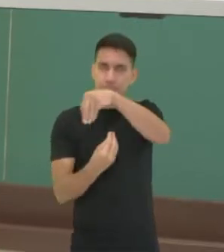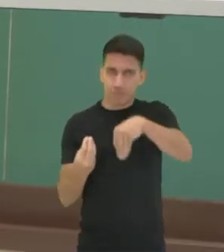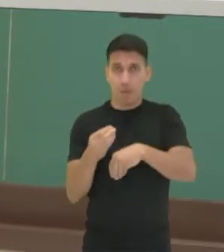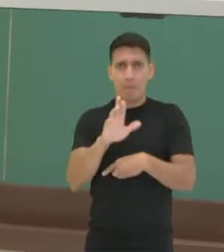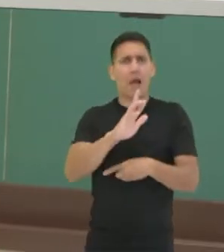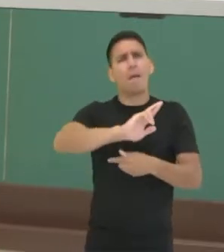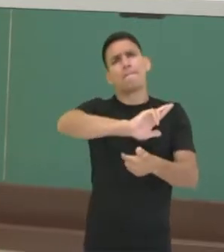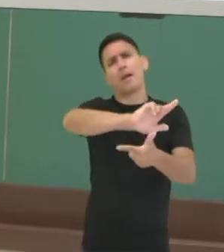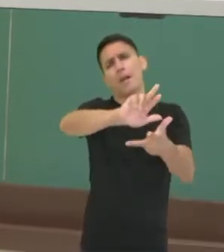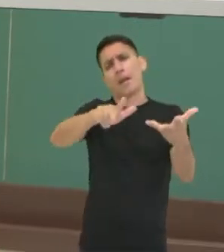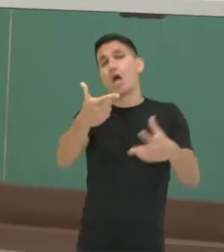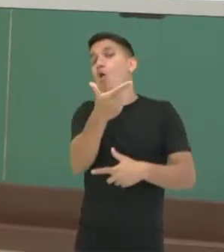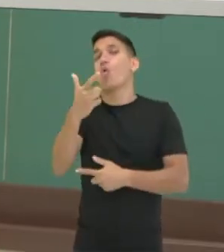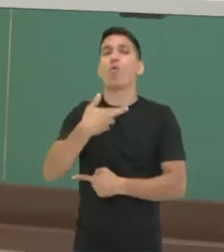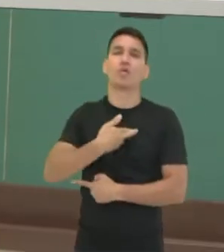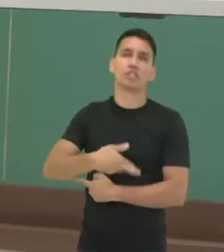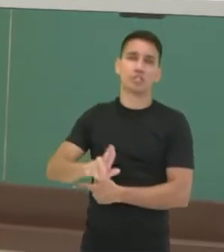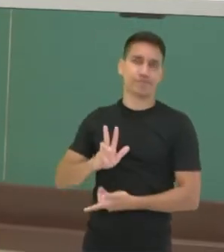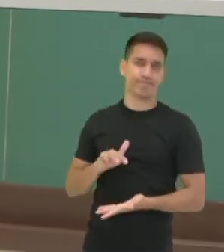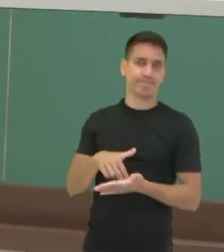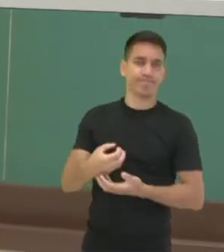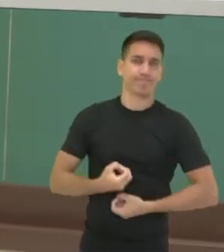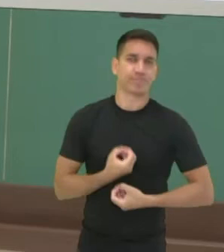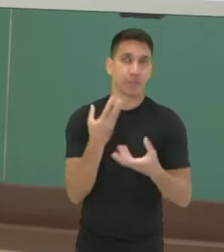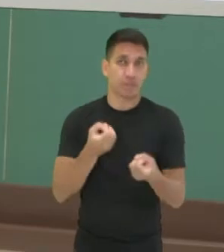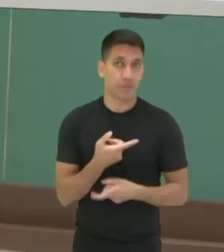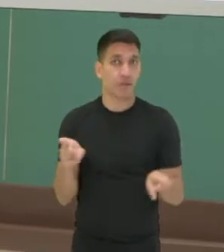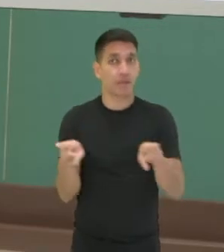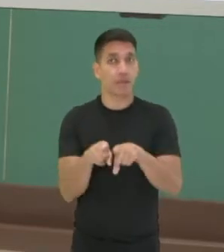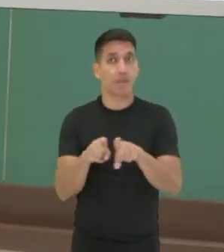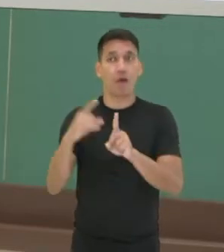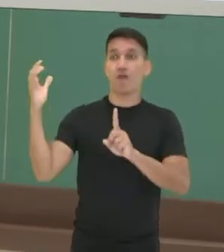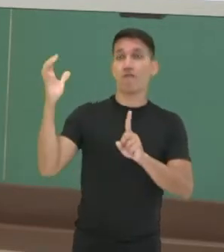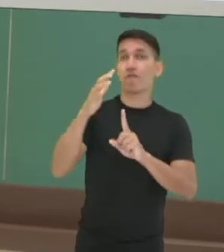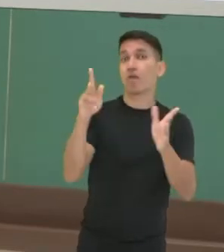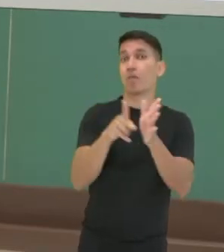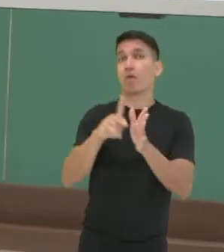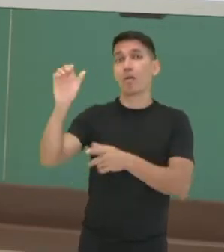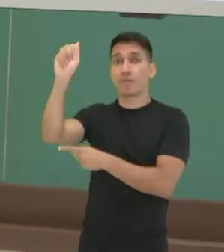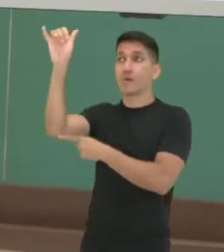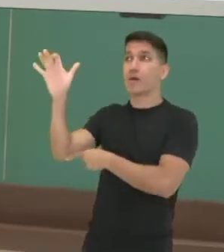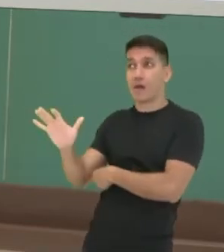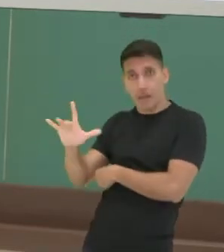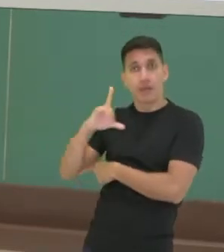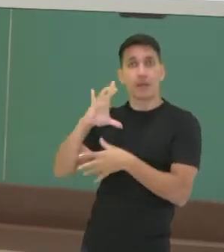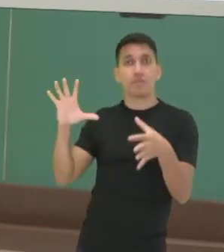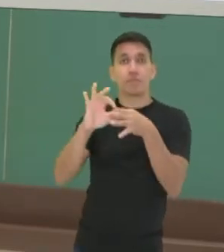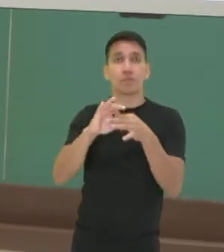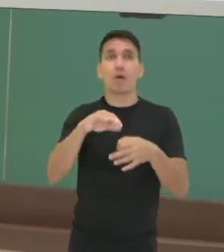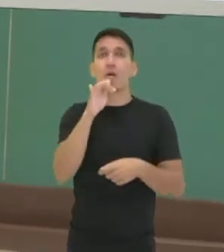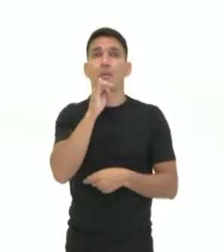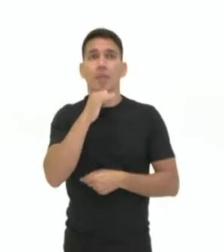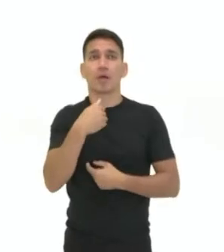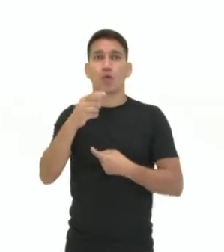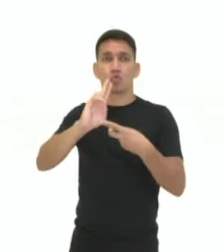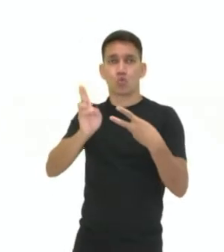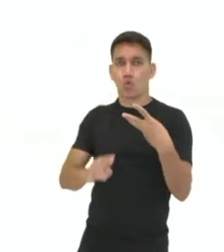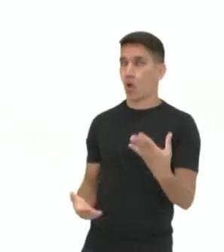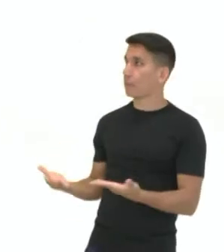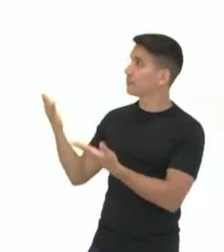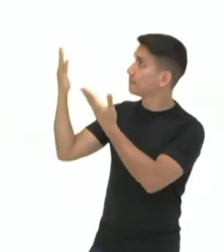outras religiosidades, manifestações religiosas que têm influência africana, como por exemplo o batuque,